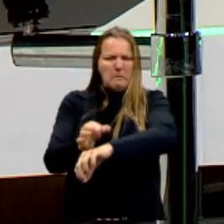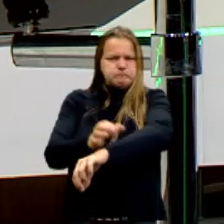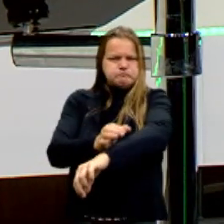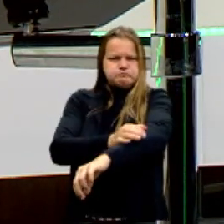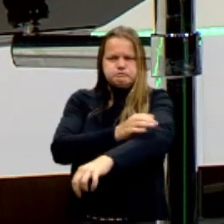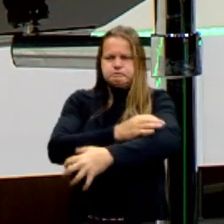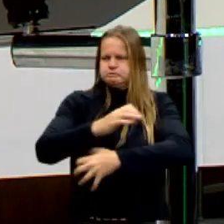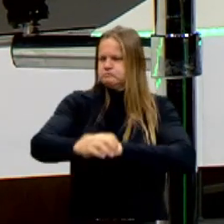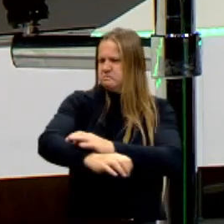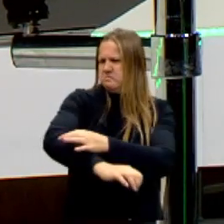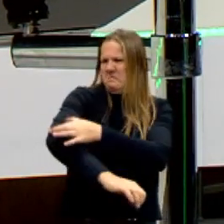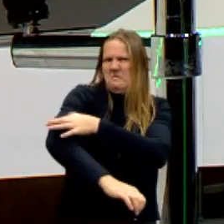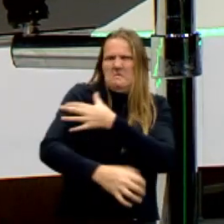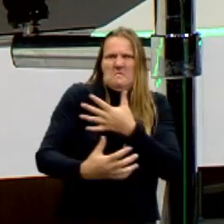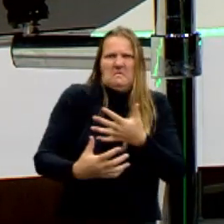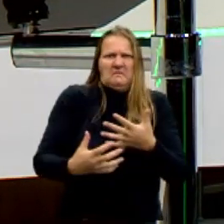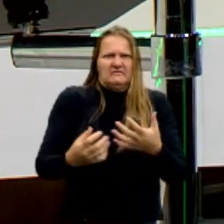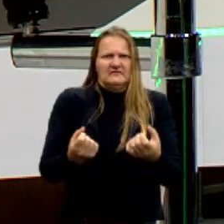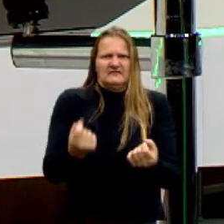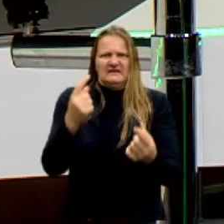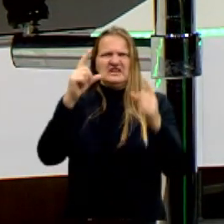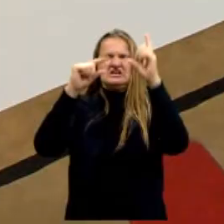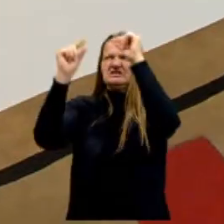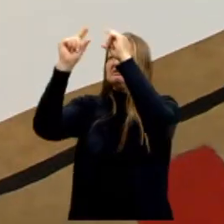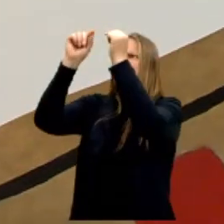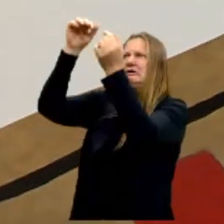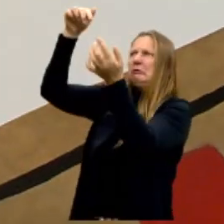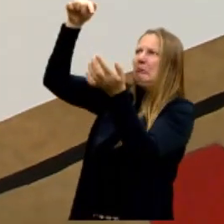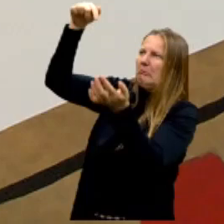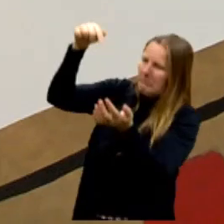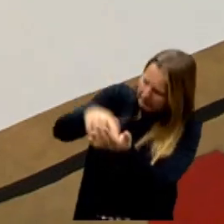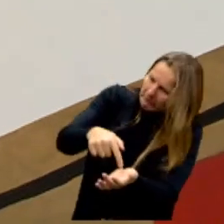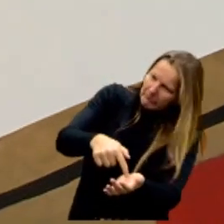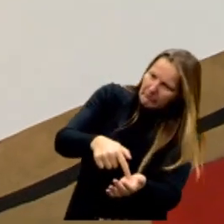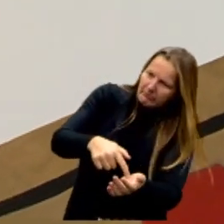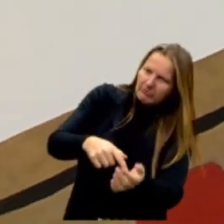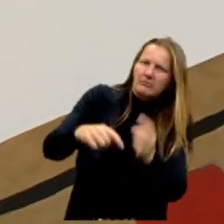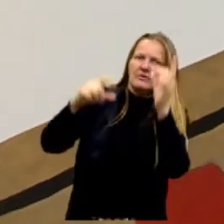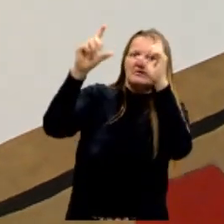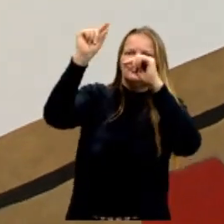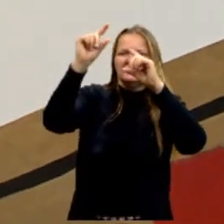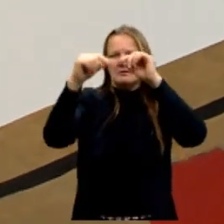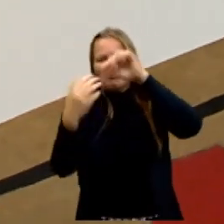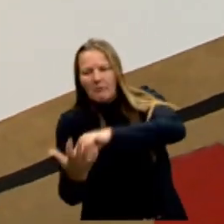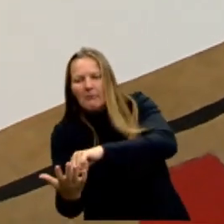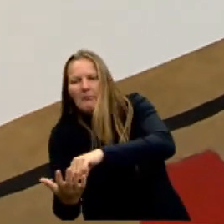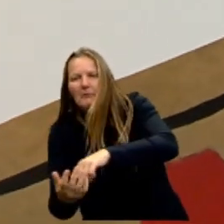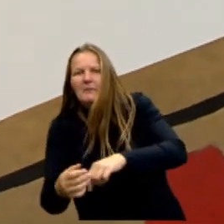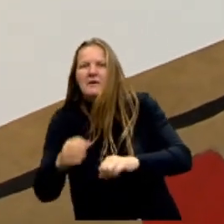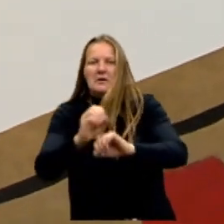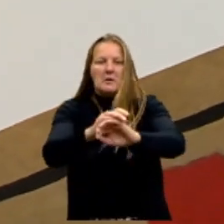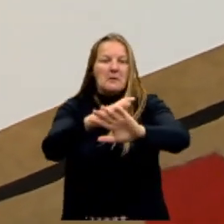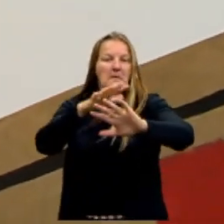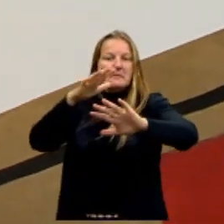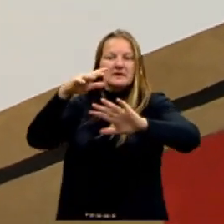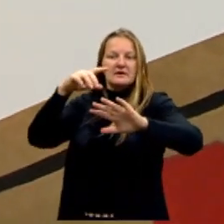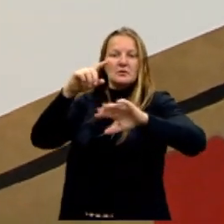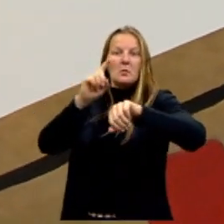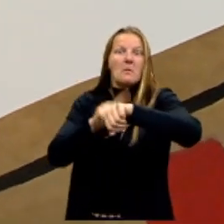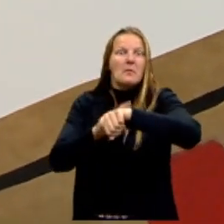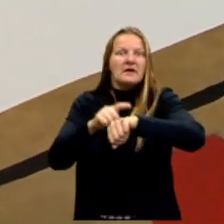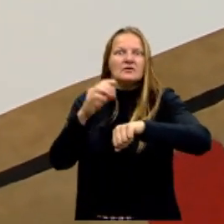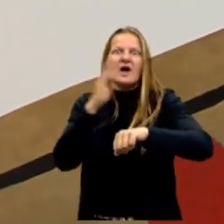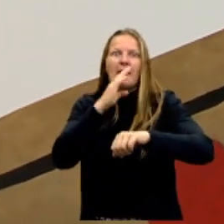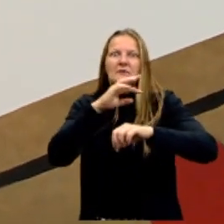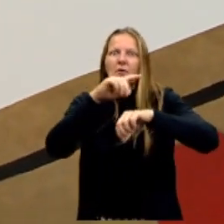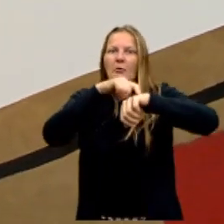cultura excessiva estrelas decadentes ó e brilham em um instante